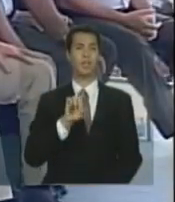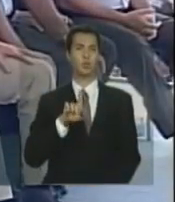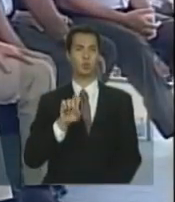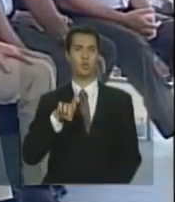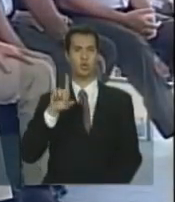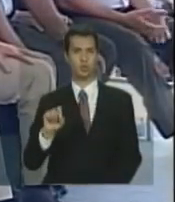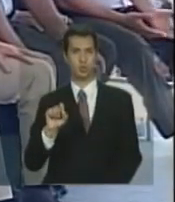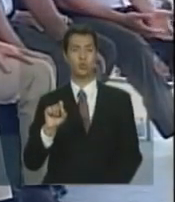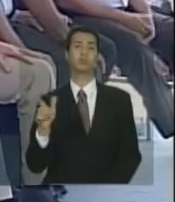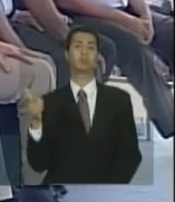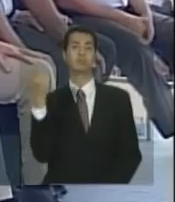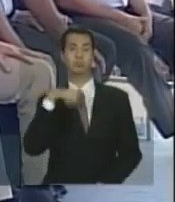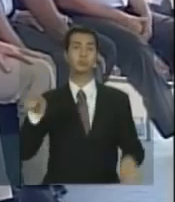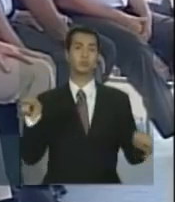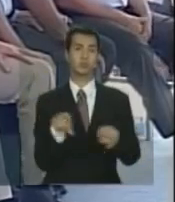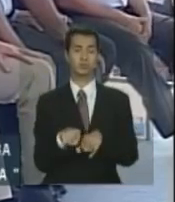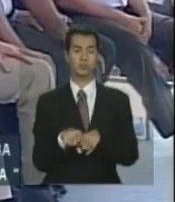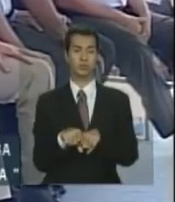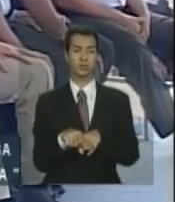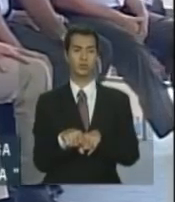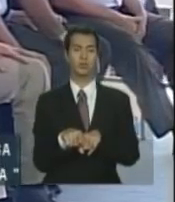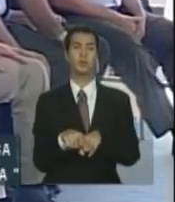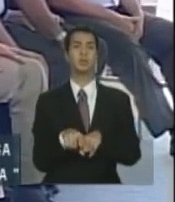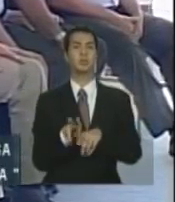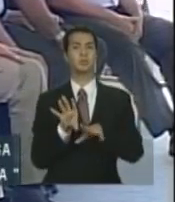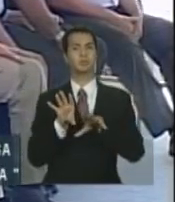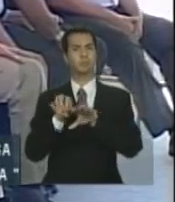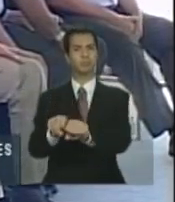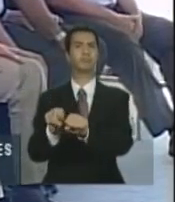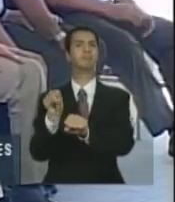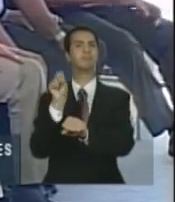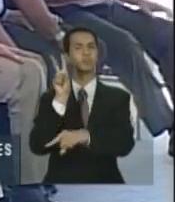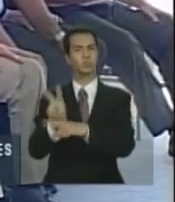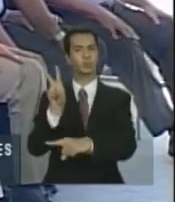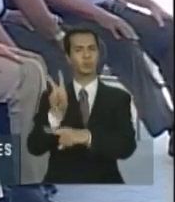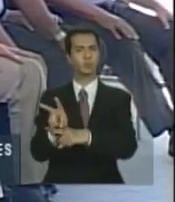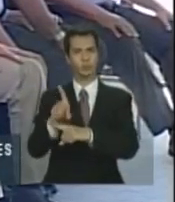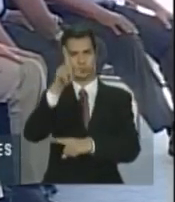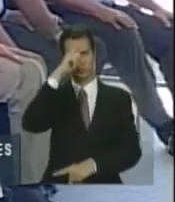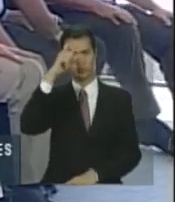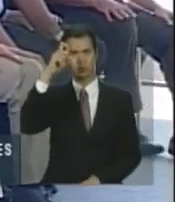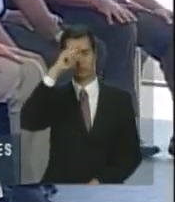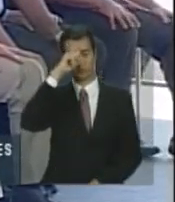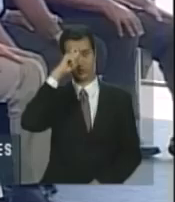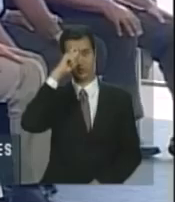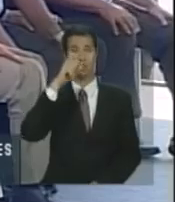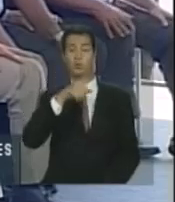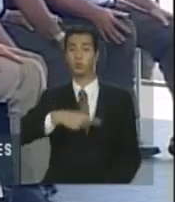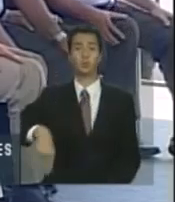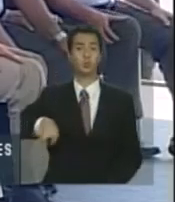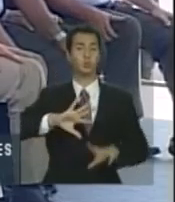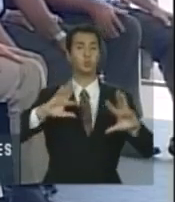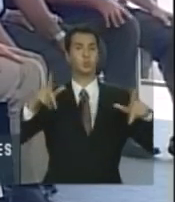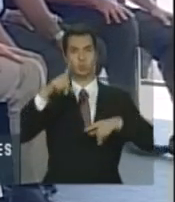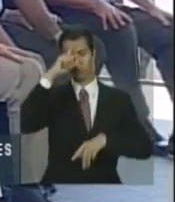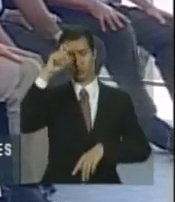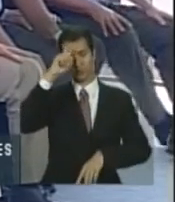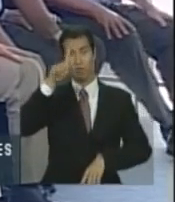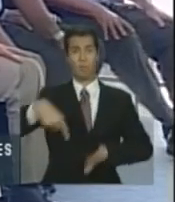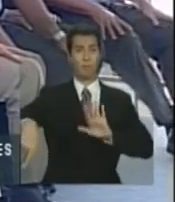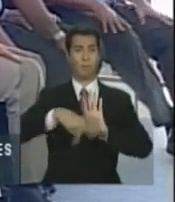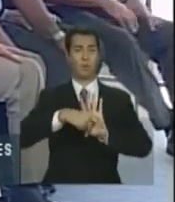hospitais desse corredor da Vinha Brasil até a Zona Oeste eram todos do Estado. A prefeitura